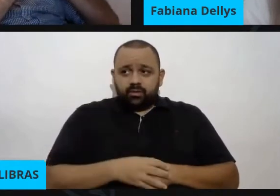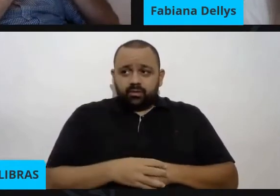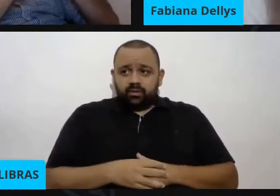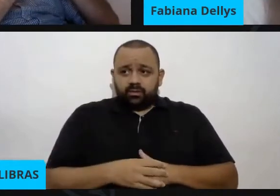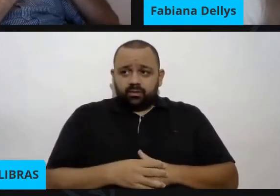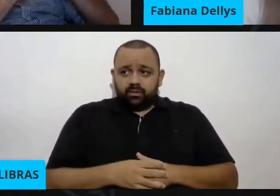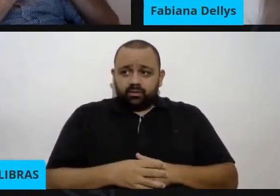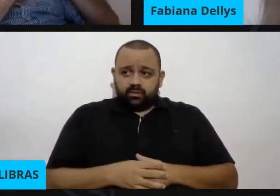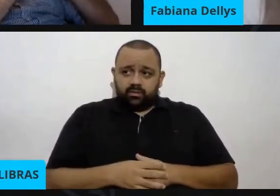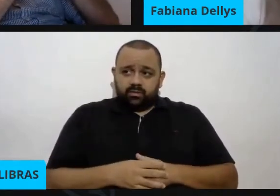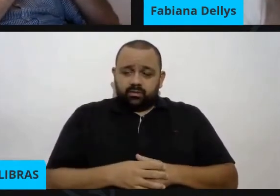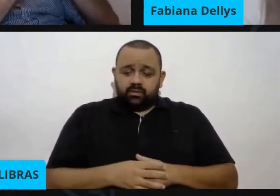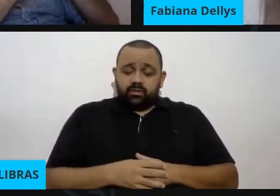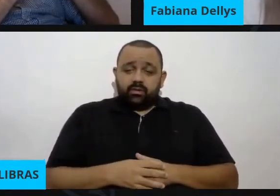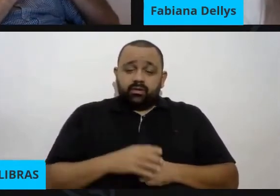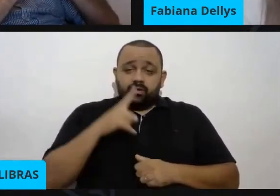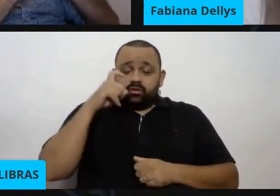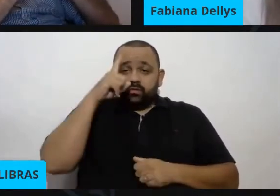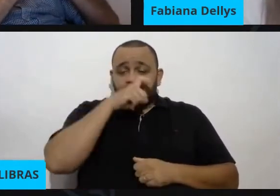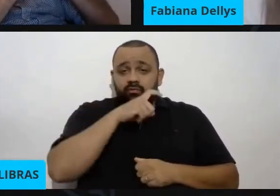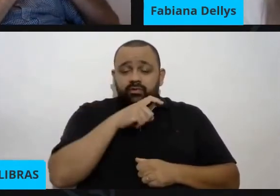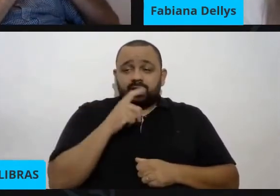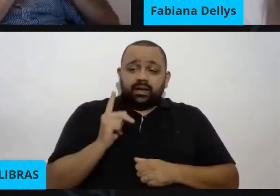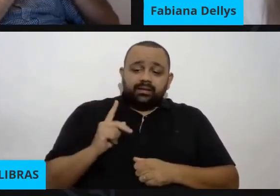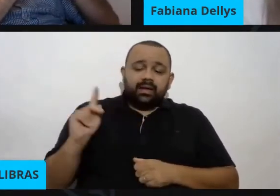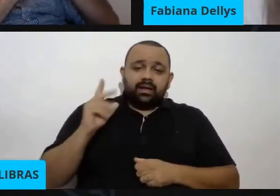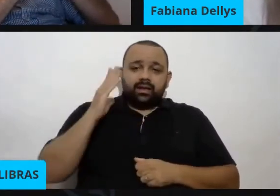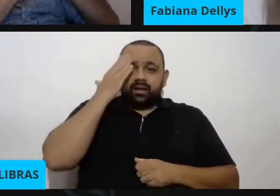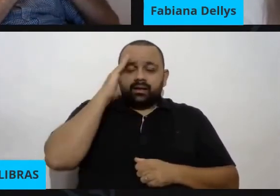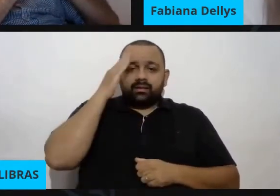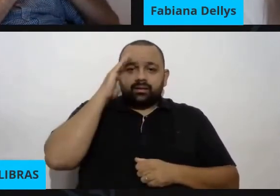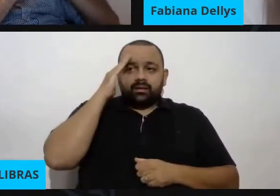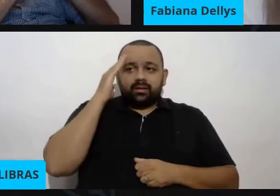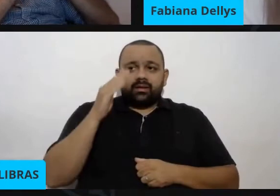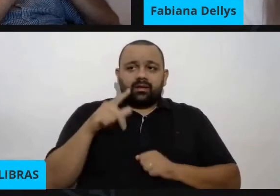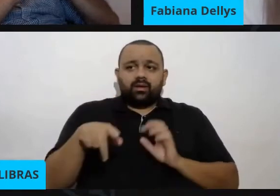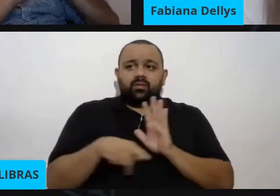A necessidade A dificuldade dela, né, em entender,